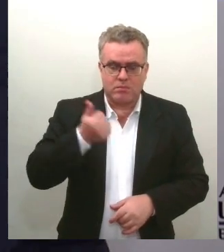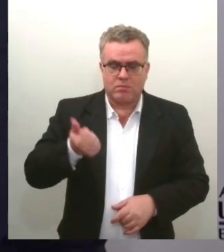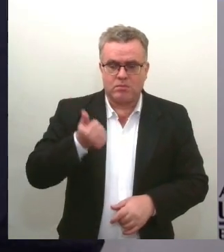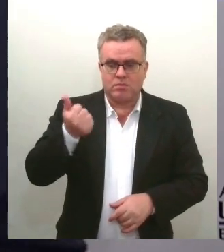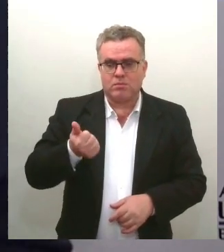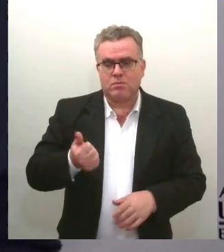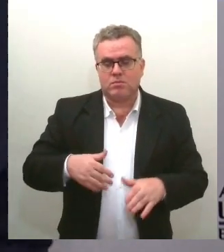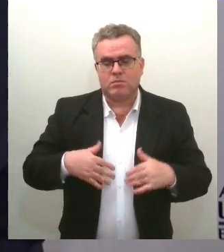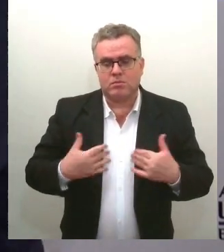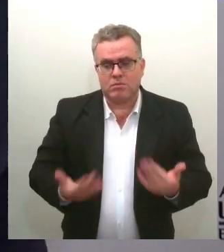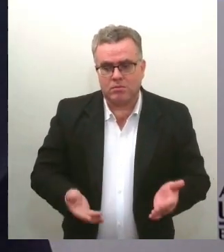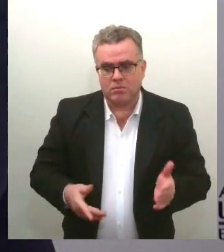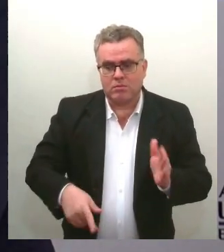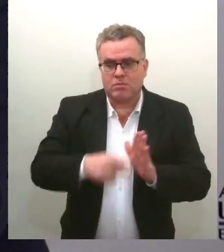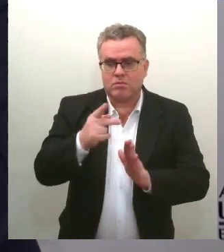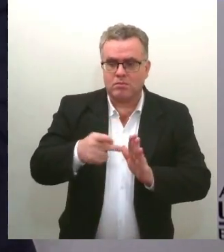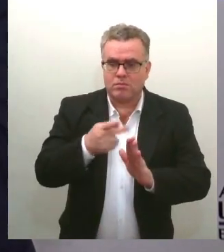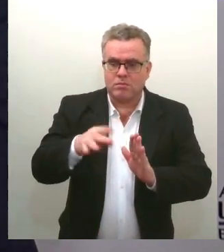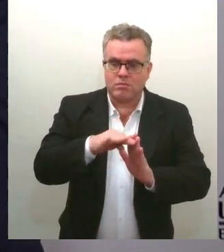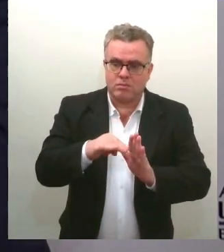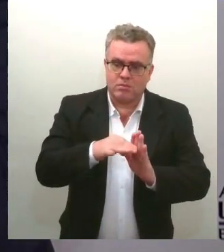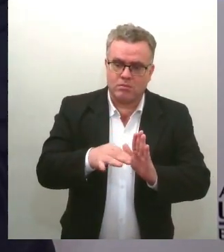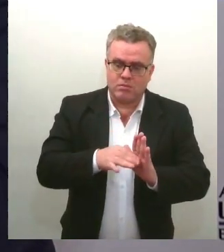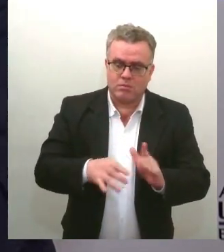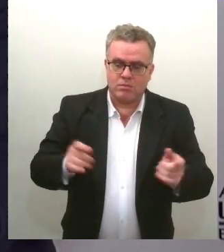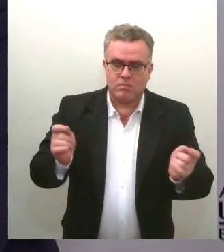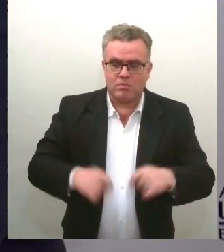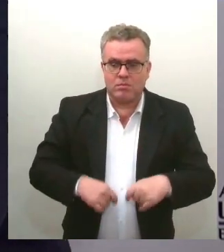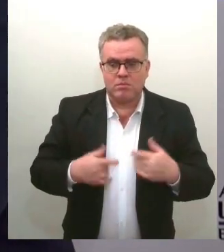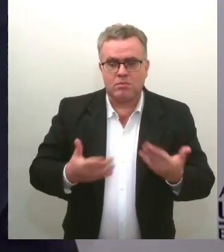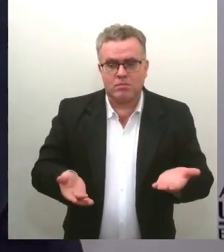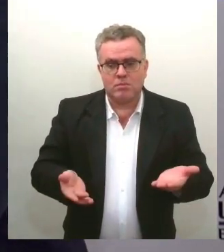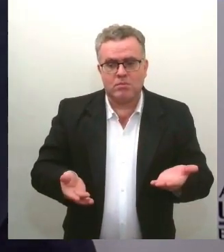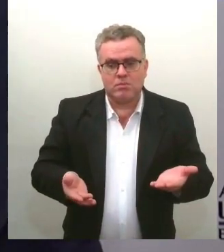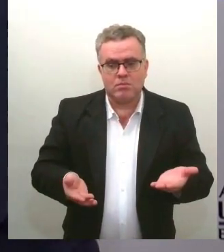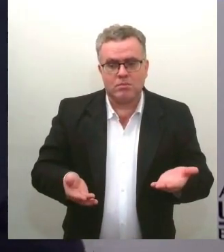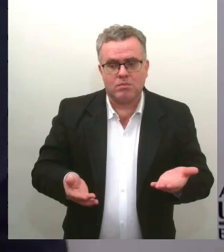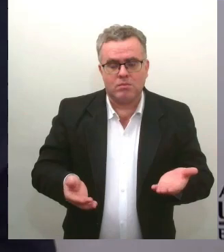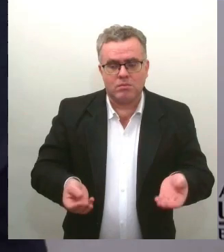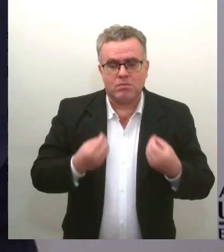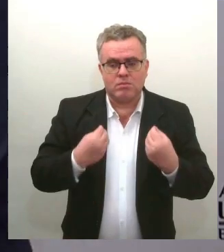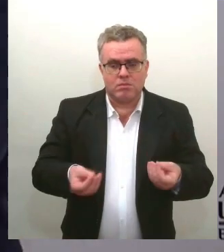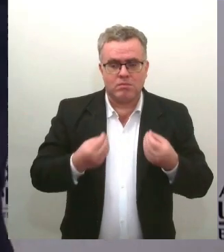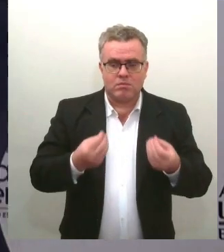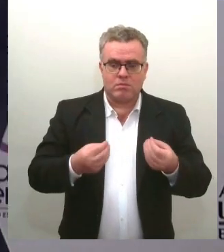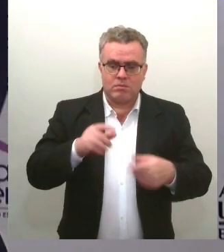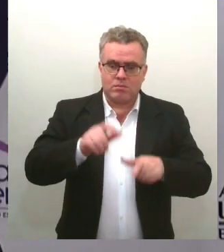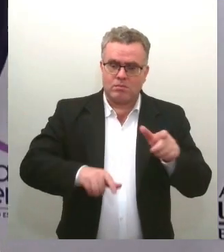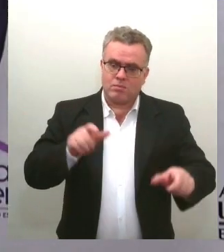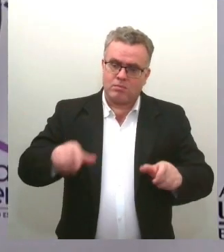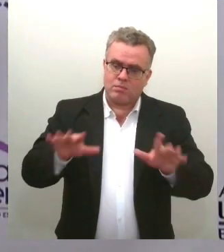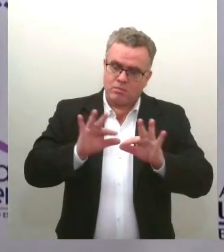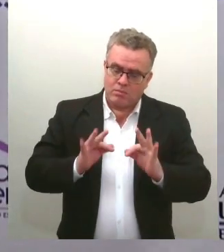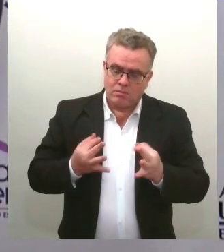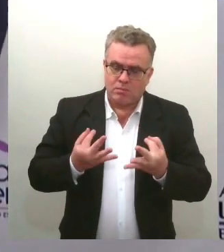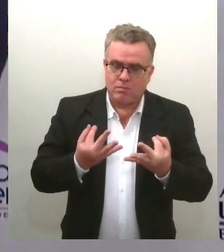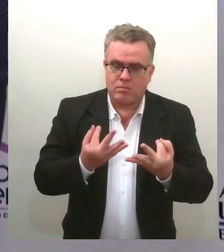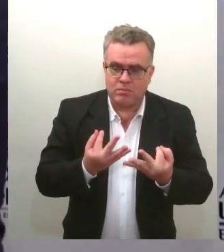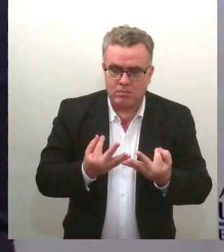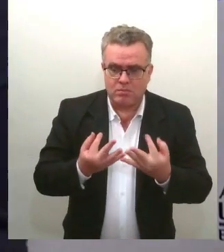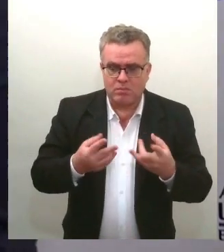isso aconteça. E como é que as pessoas, as famílias, veem essa